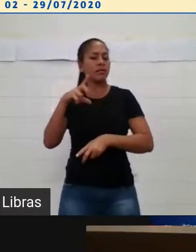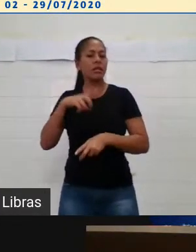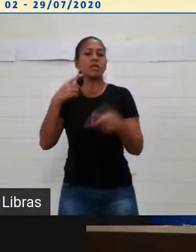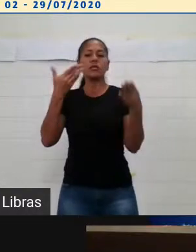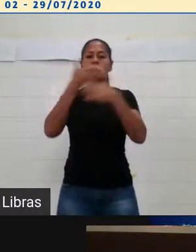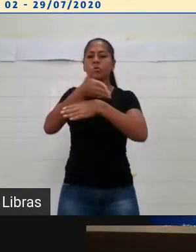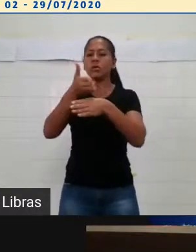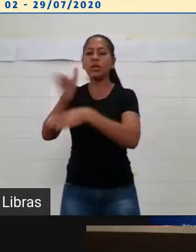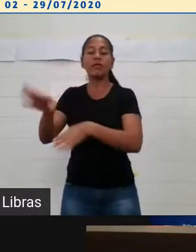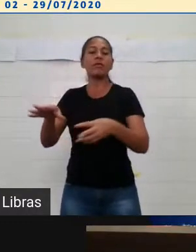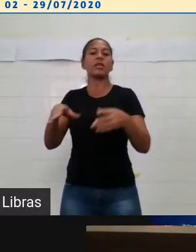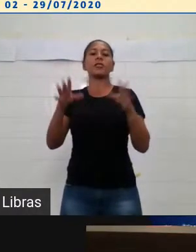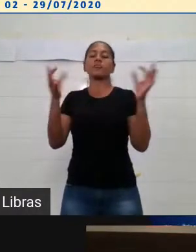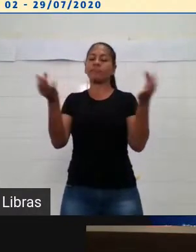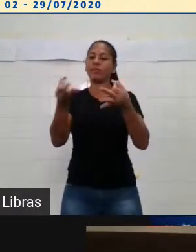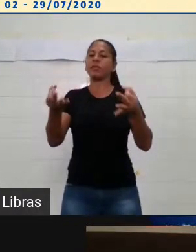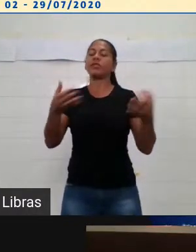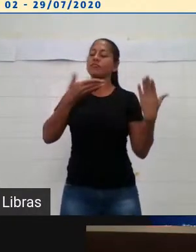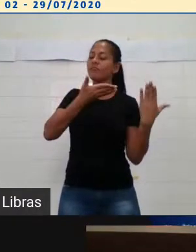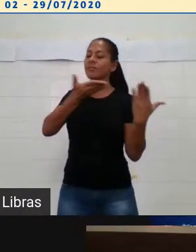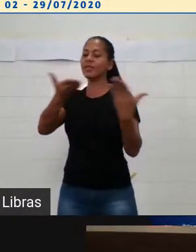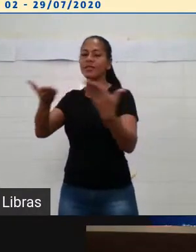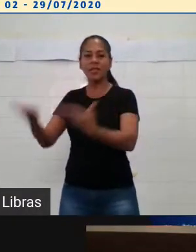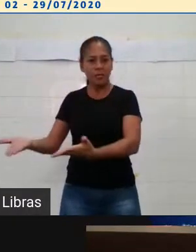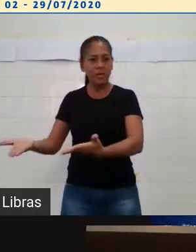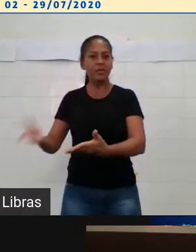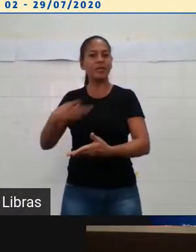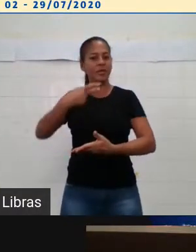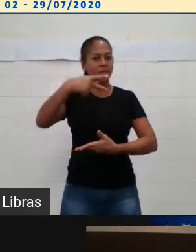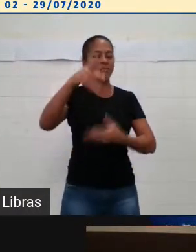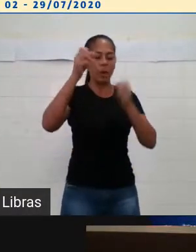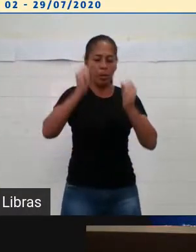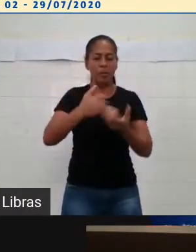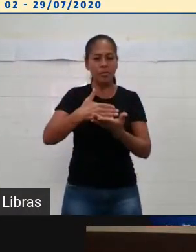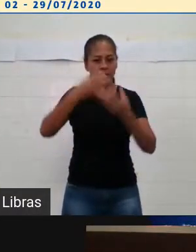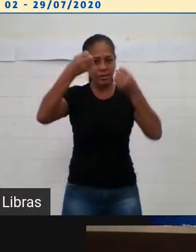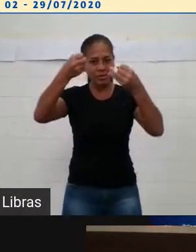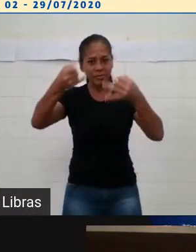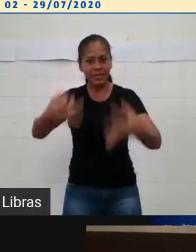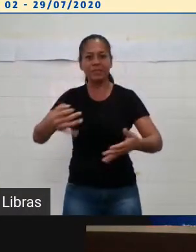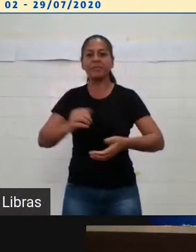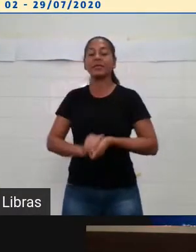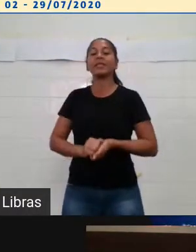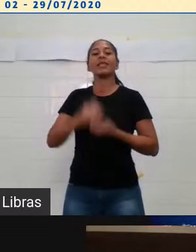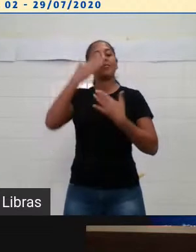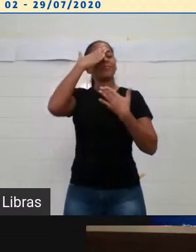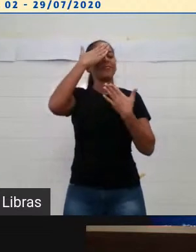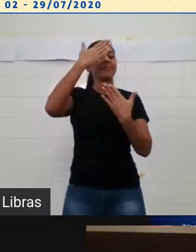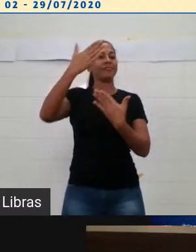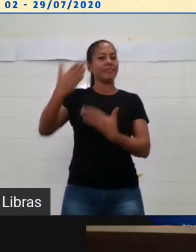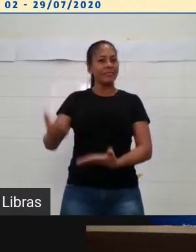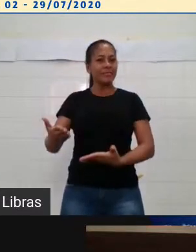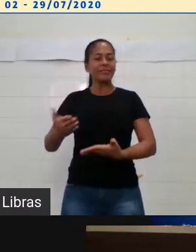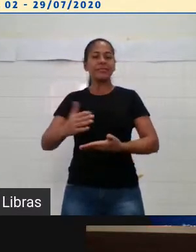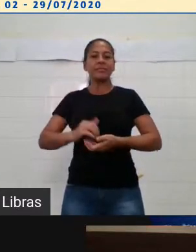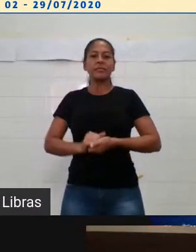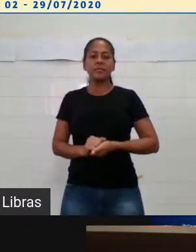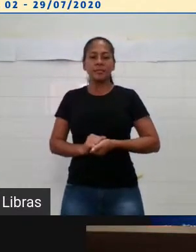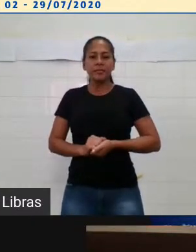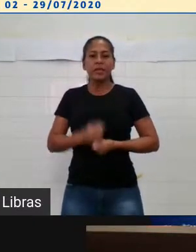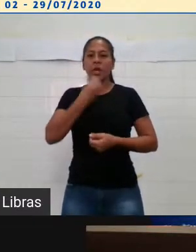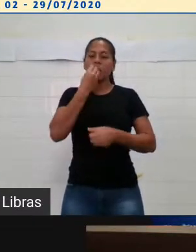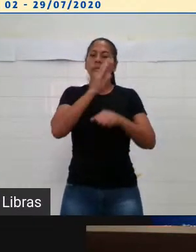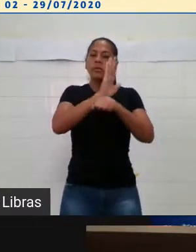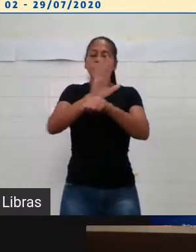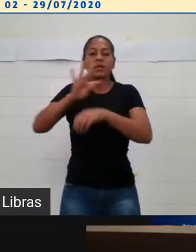atravessar completamente. Seja bem-vinda, Rose, a palavra é tua. Bom, muito obrigada. Boa tarde